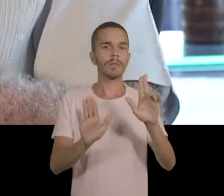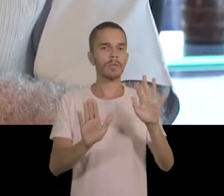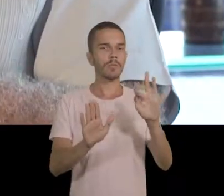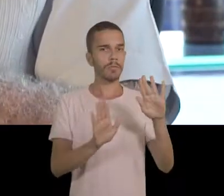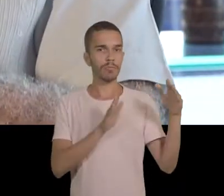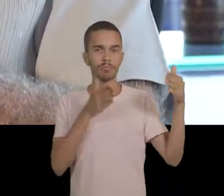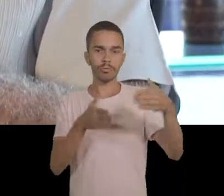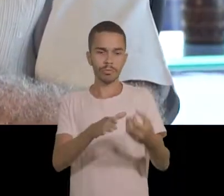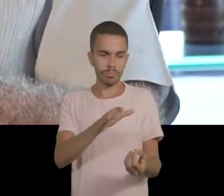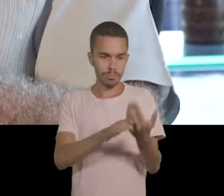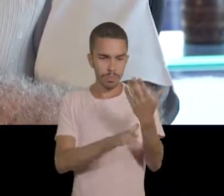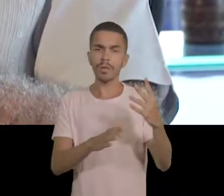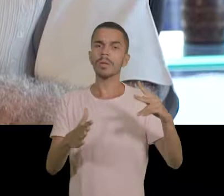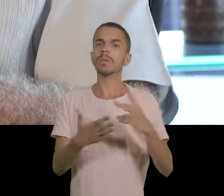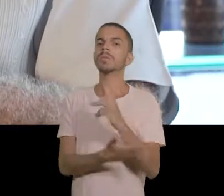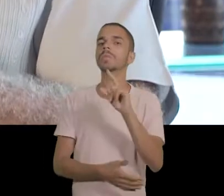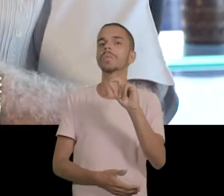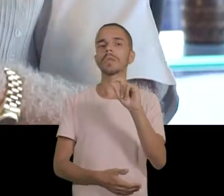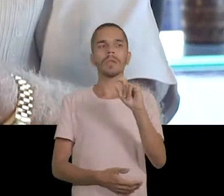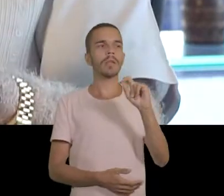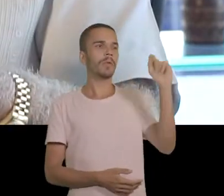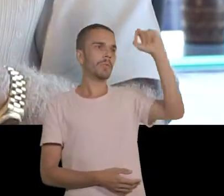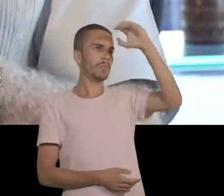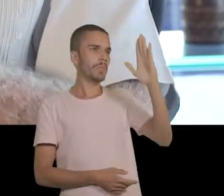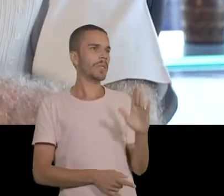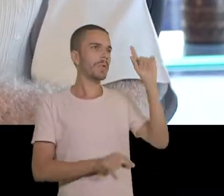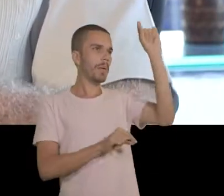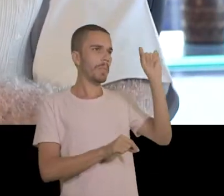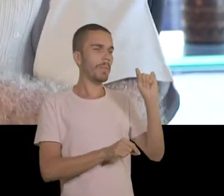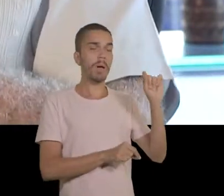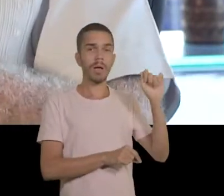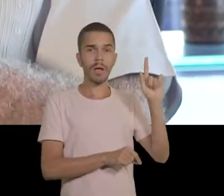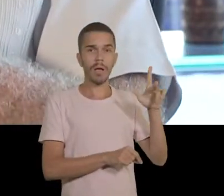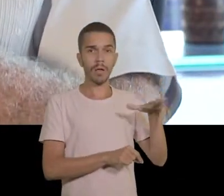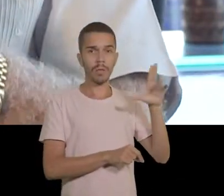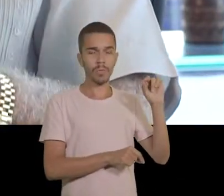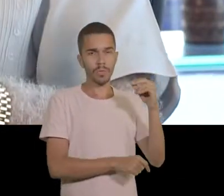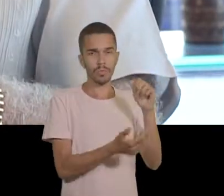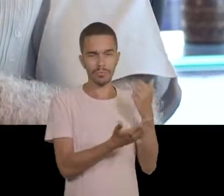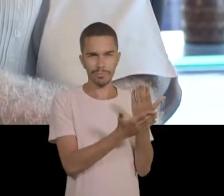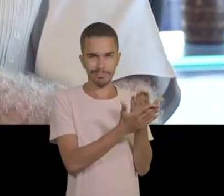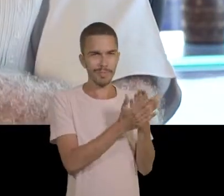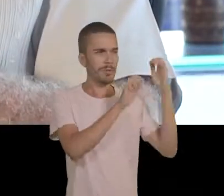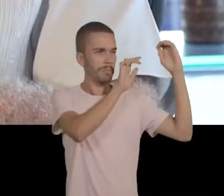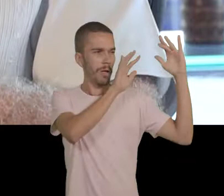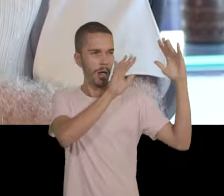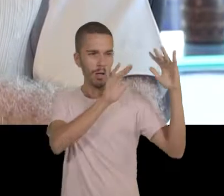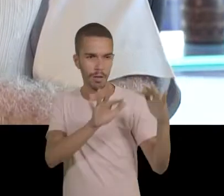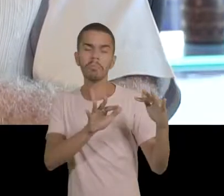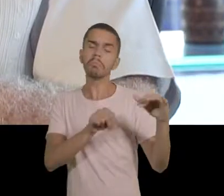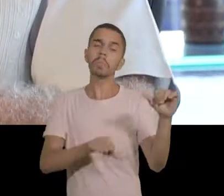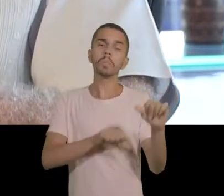Universidade Federal de Uberlândia, vieram alunos do Brasil inteiro e mudou o panorama da cidade. A